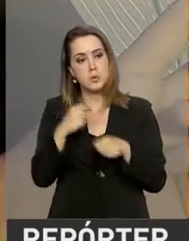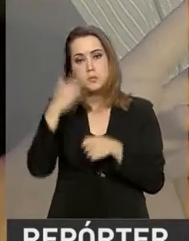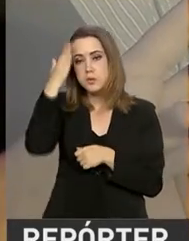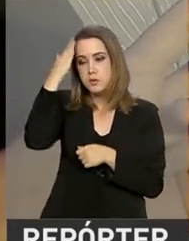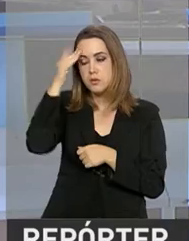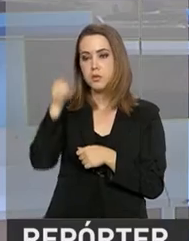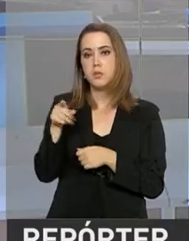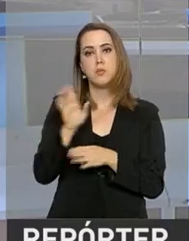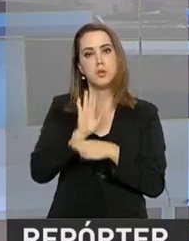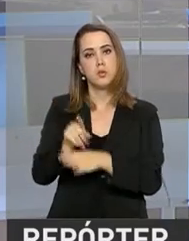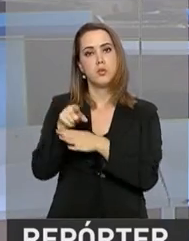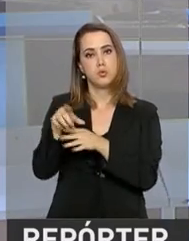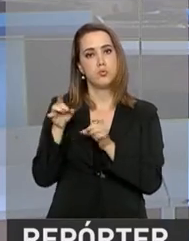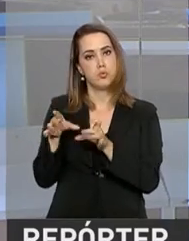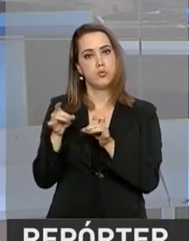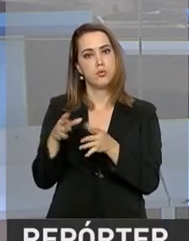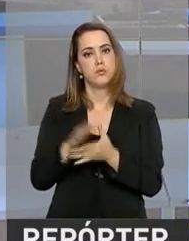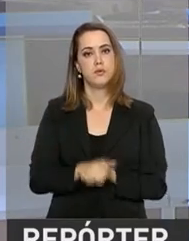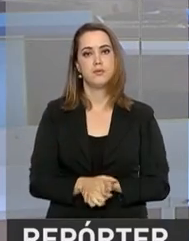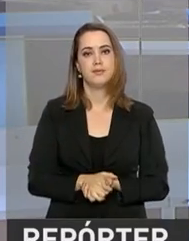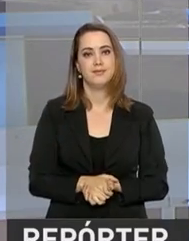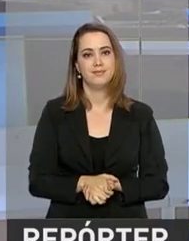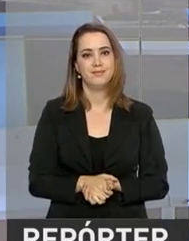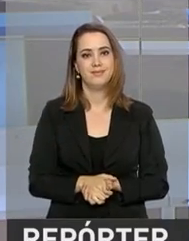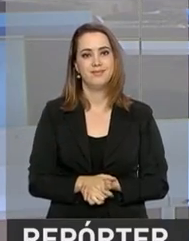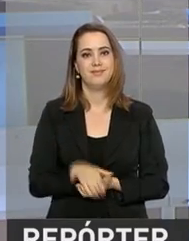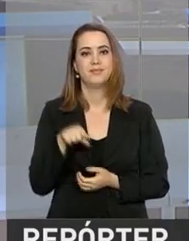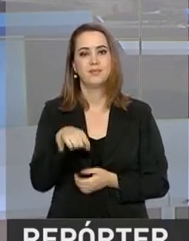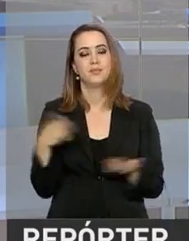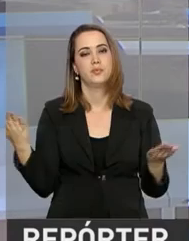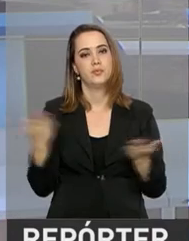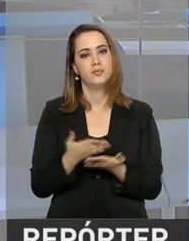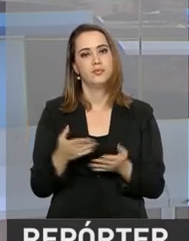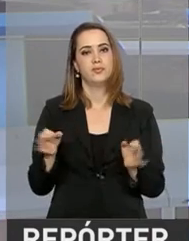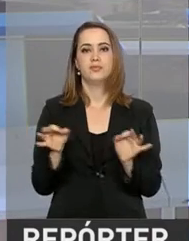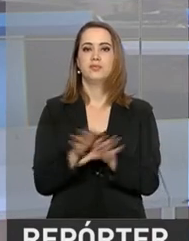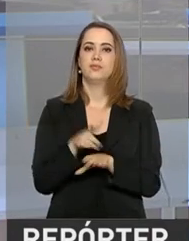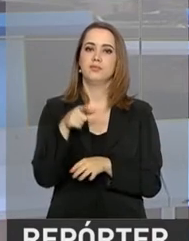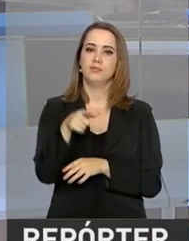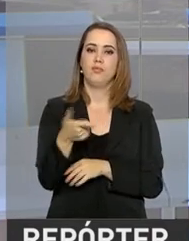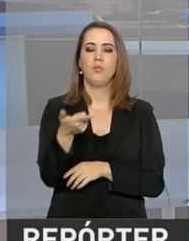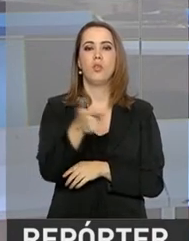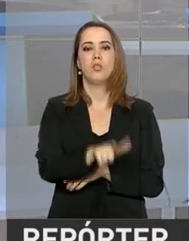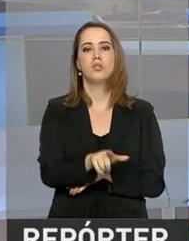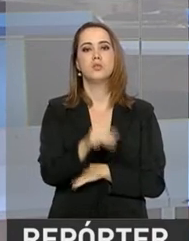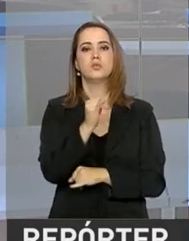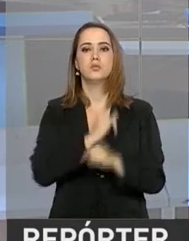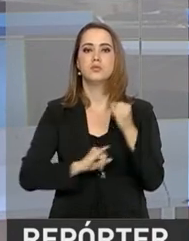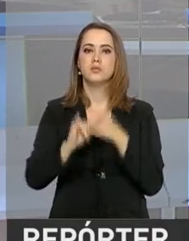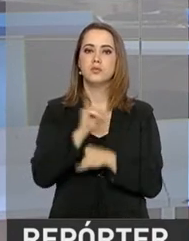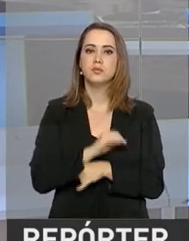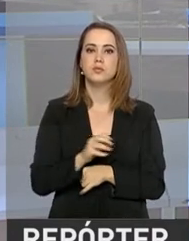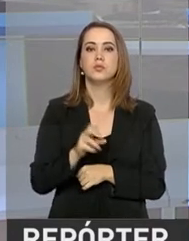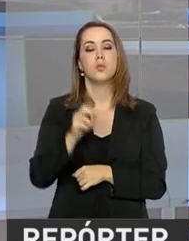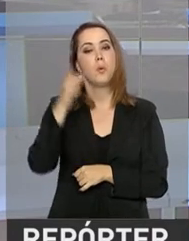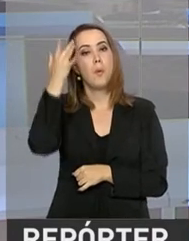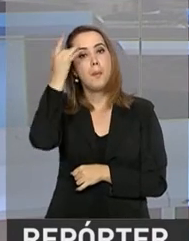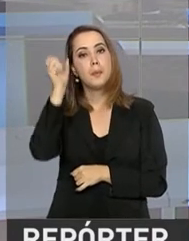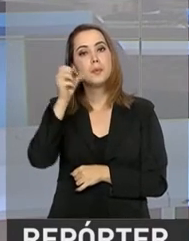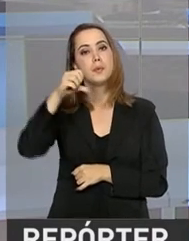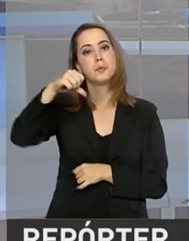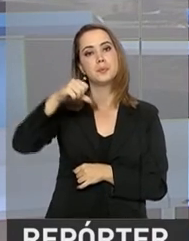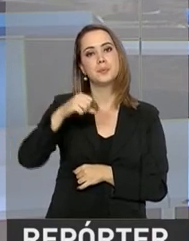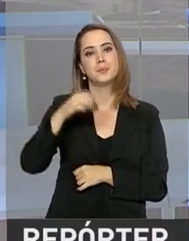ajuda a vender. O repórter NBR desta segunda-feira termina aqui. Voltamos a qualquer momento com outras informações ou amanhã